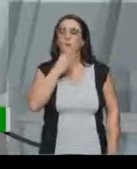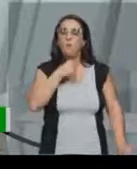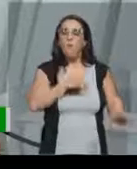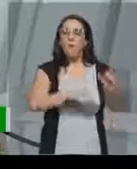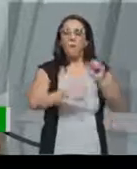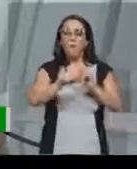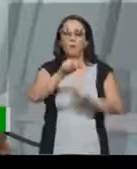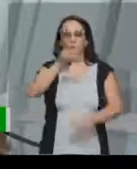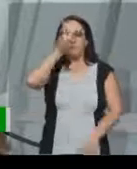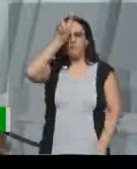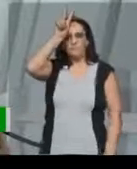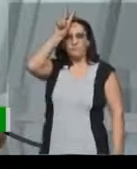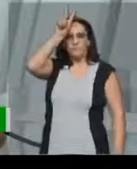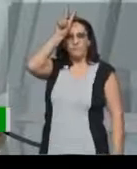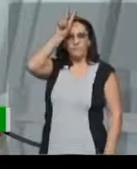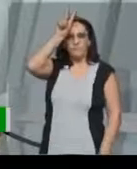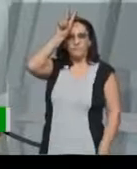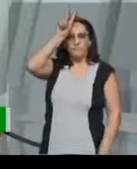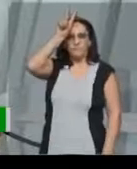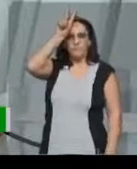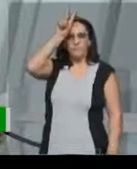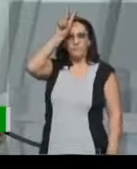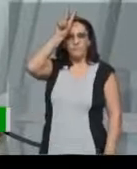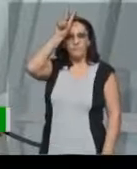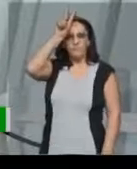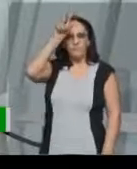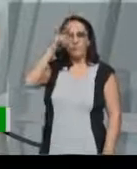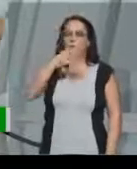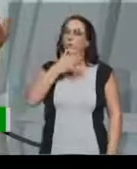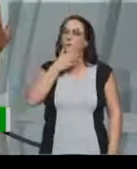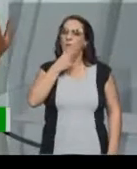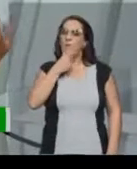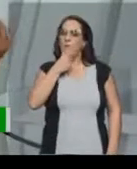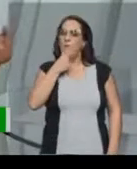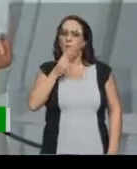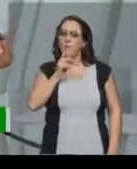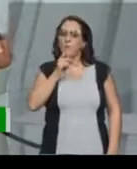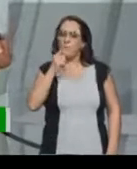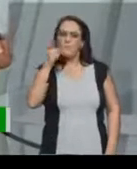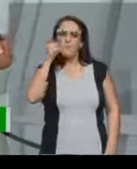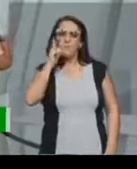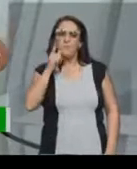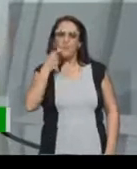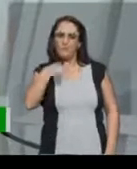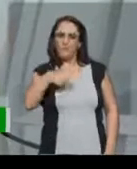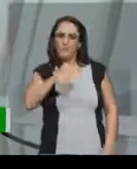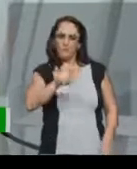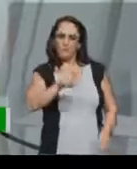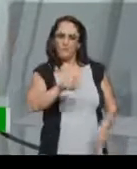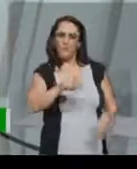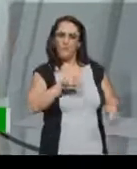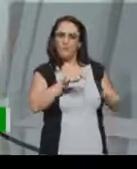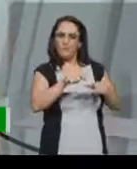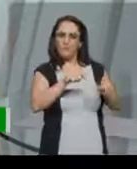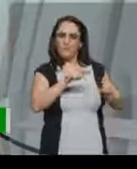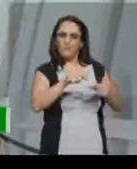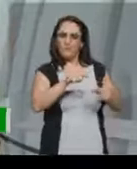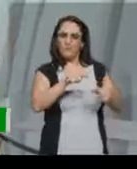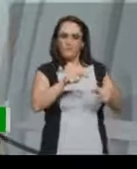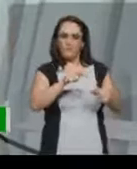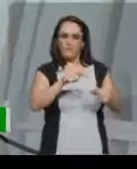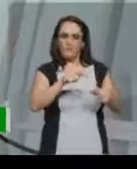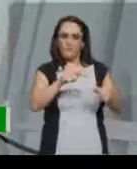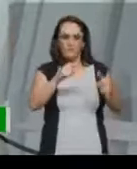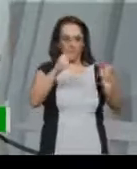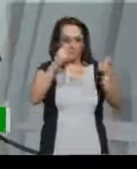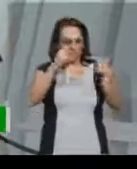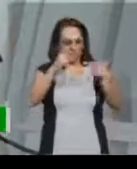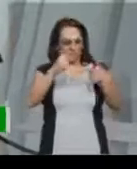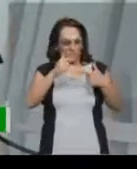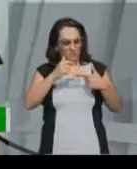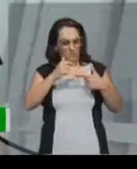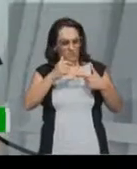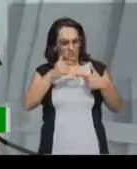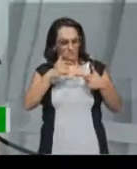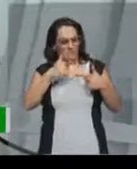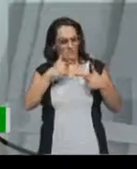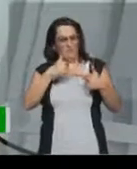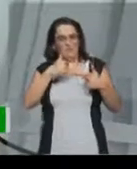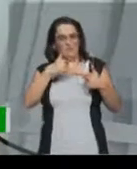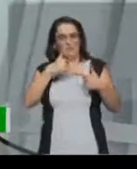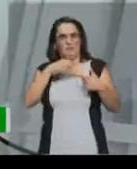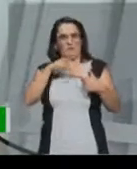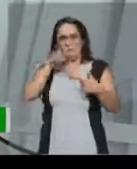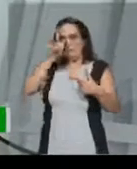então ele acorda, em vez dele ir trabalhar, ele percebe que ele é uma barata. Olha, isso é completamente